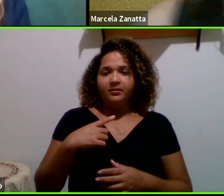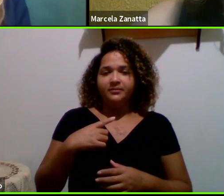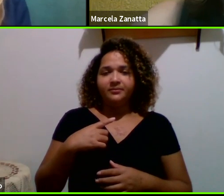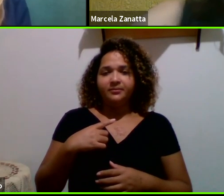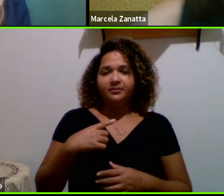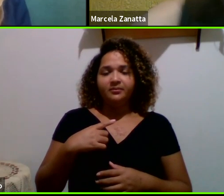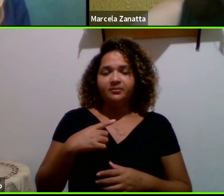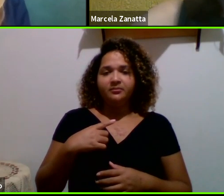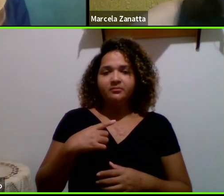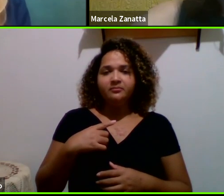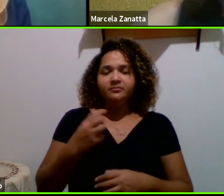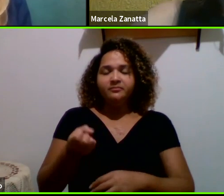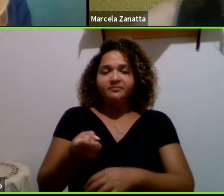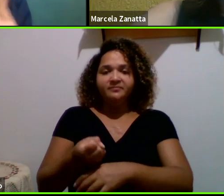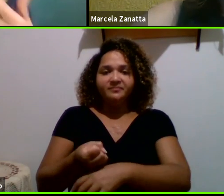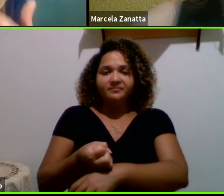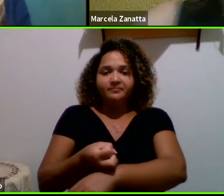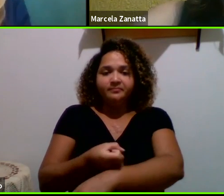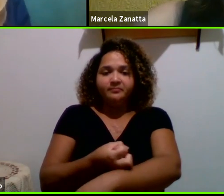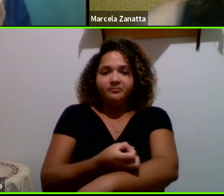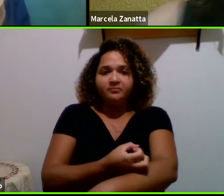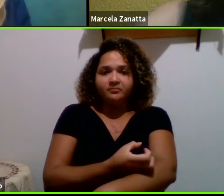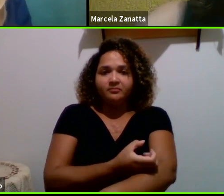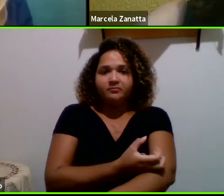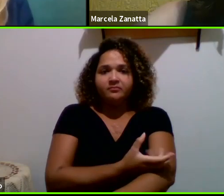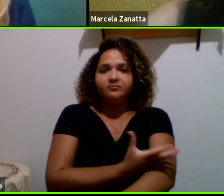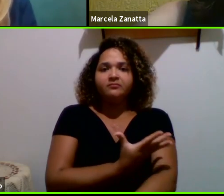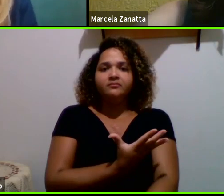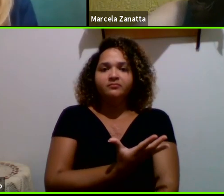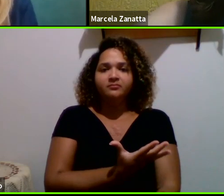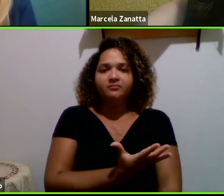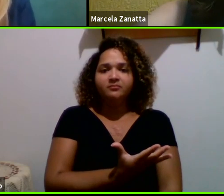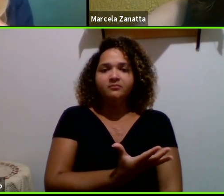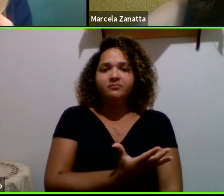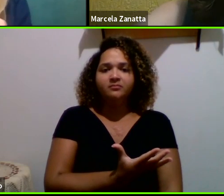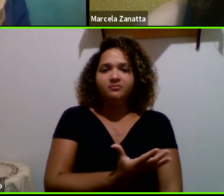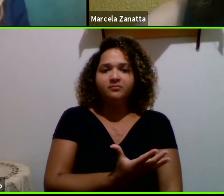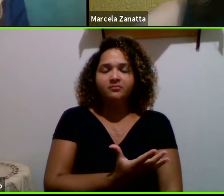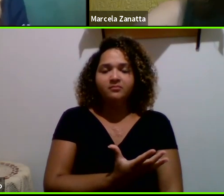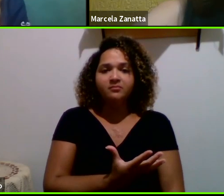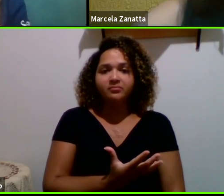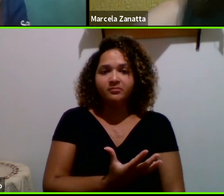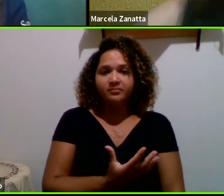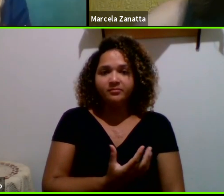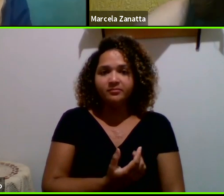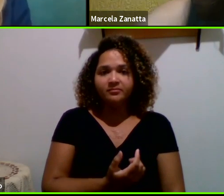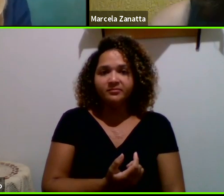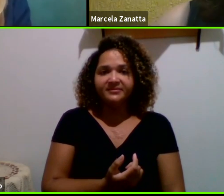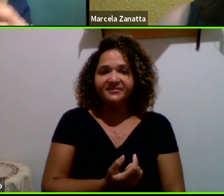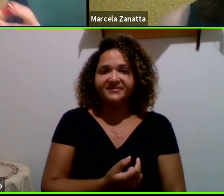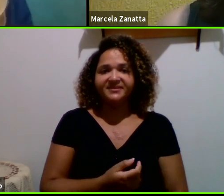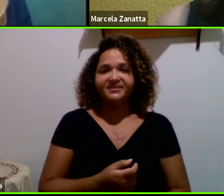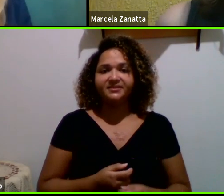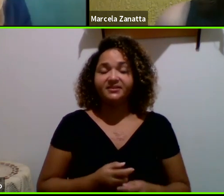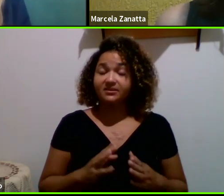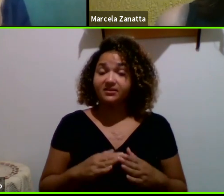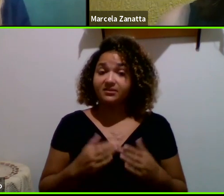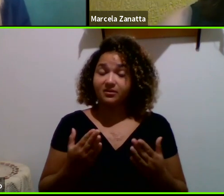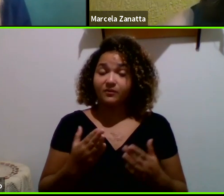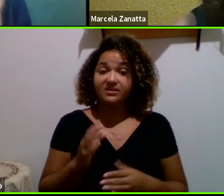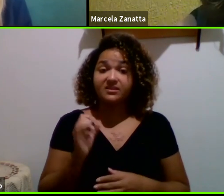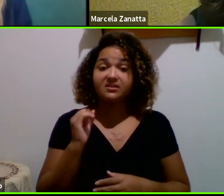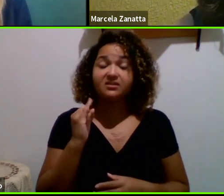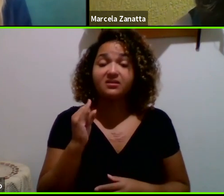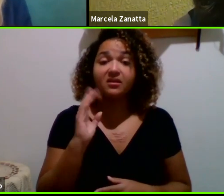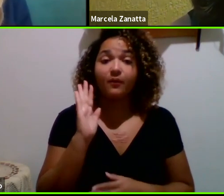se eu promovo uma miniotomia, eu aumento mais ainda as contrações, porque ela passa a ter mais prostaglandina, que está